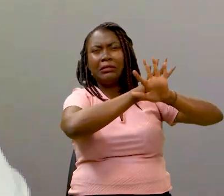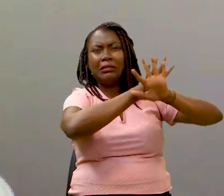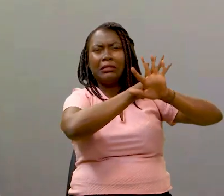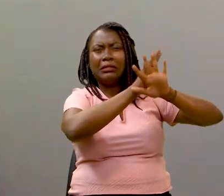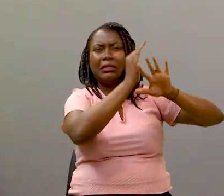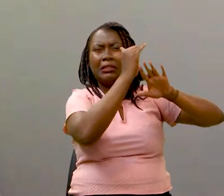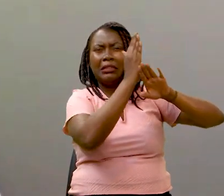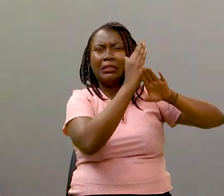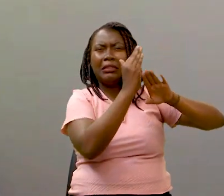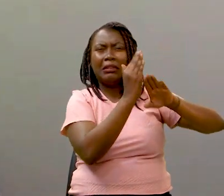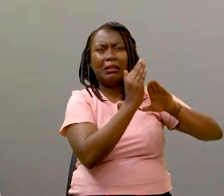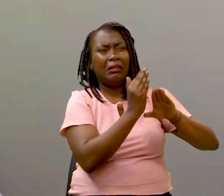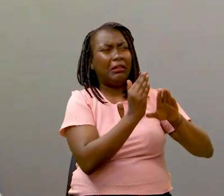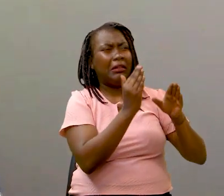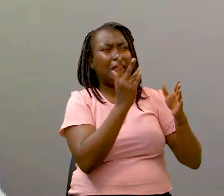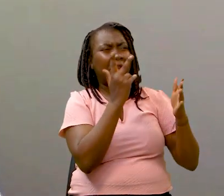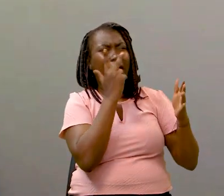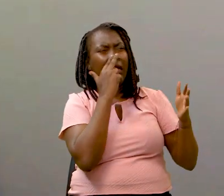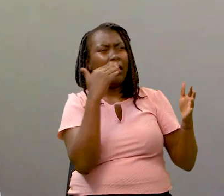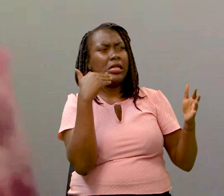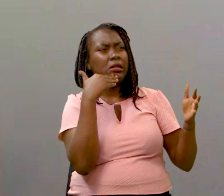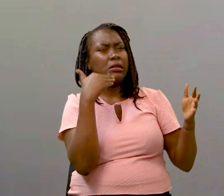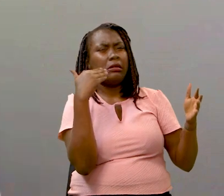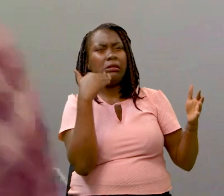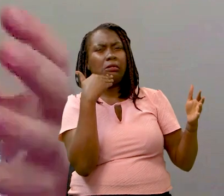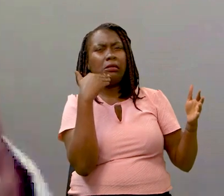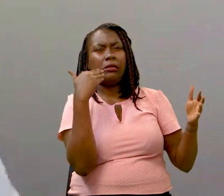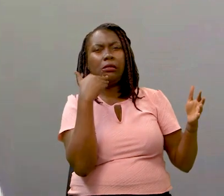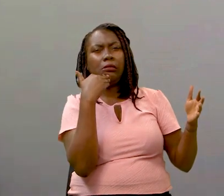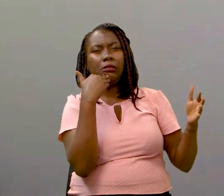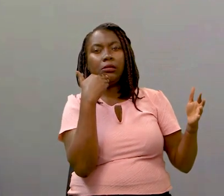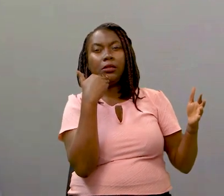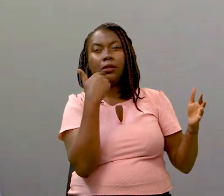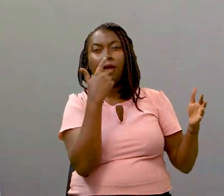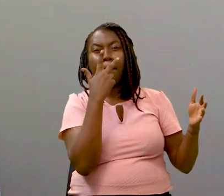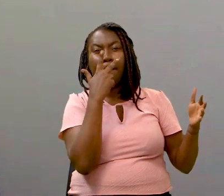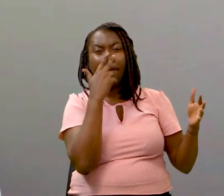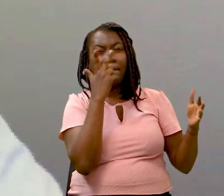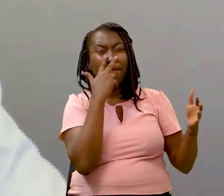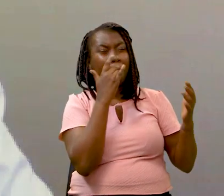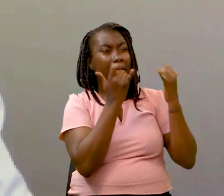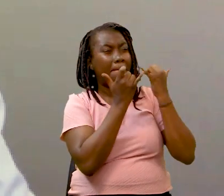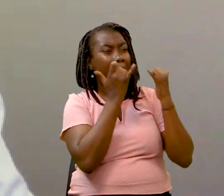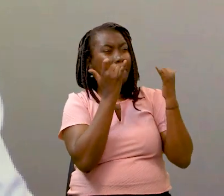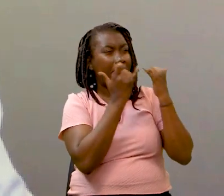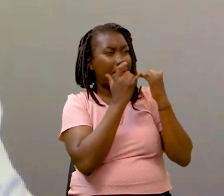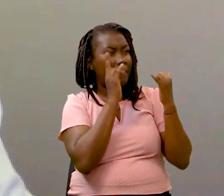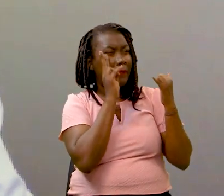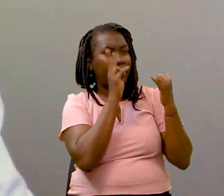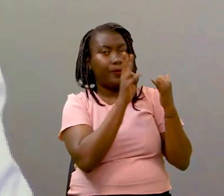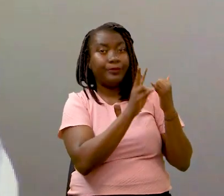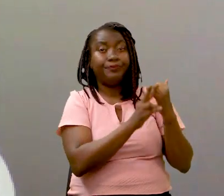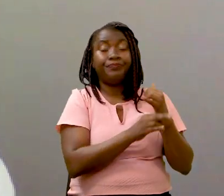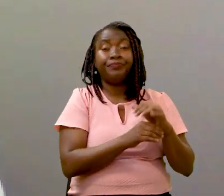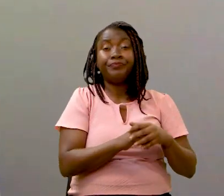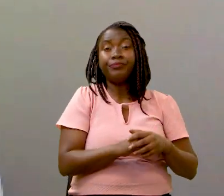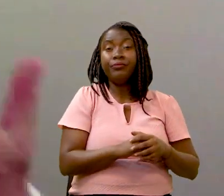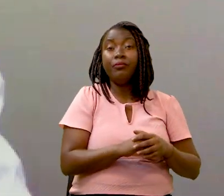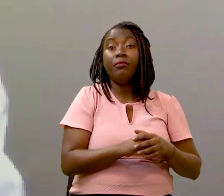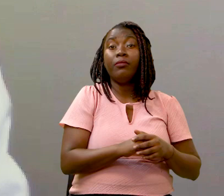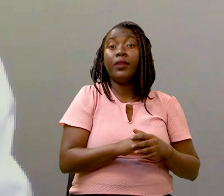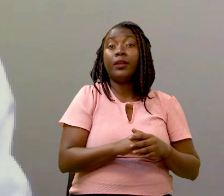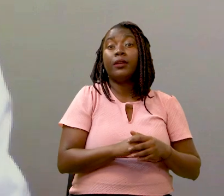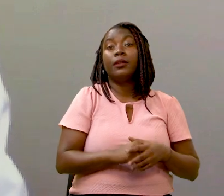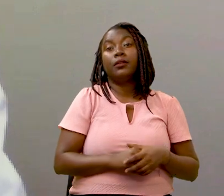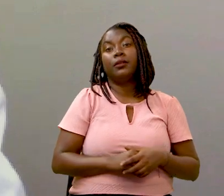linhas imprecisas, impressão que daquilo tudo enxerga pela metade, alguma coisa assim. Outras vezes tem